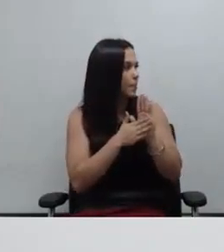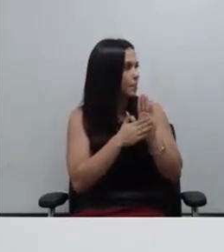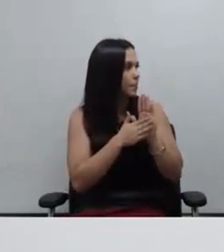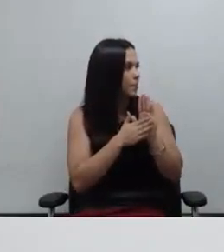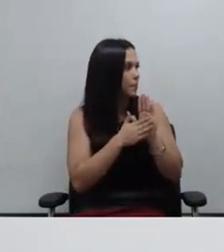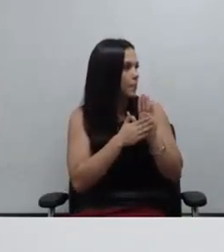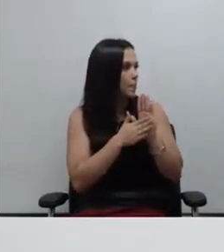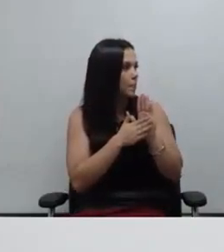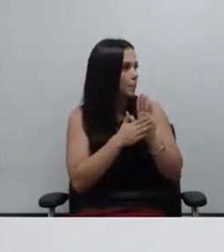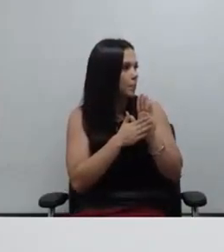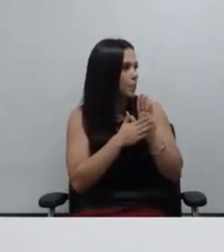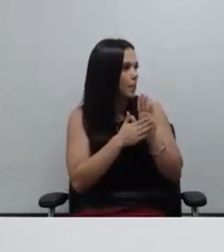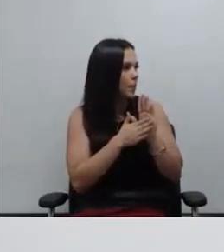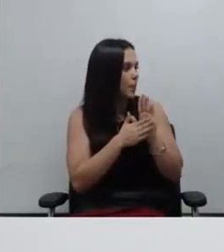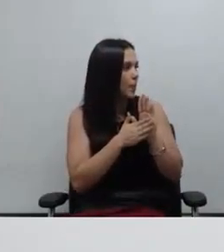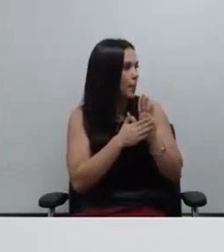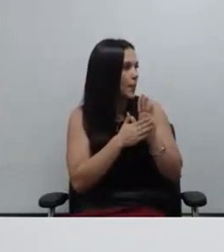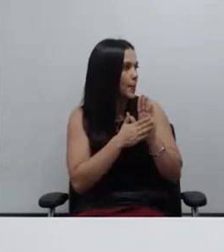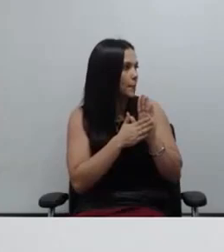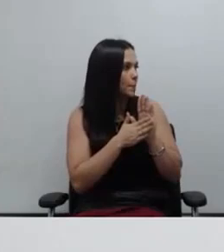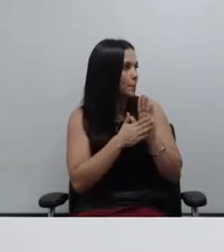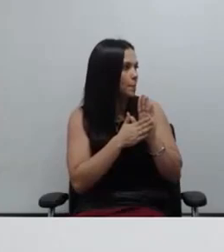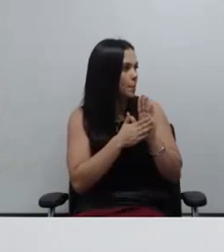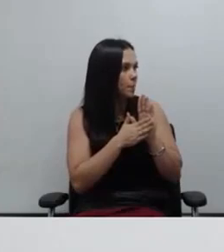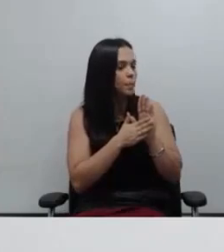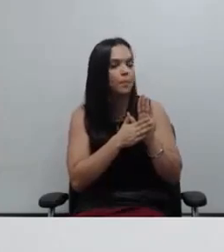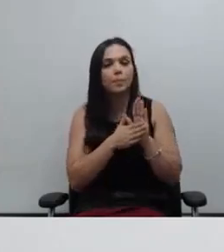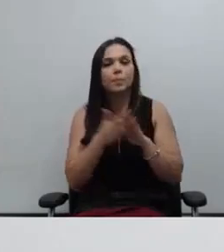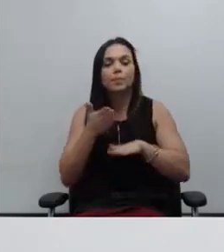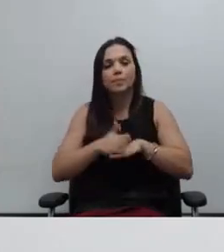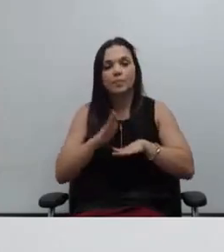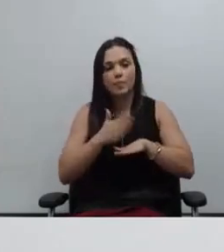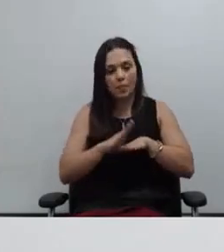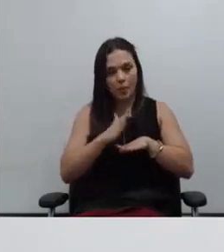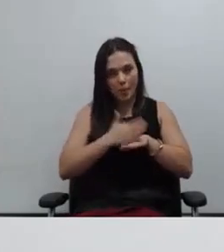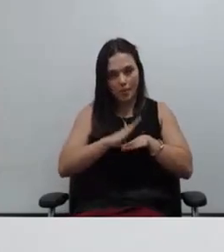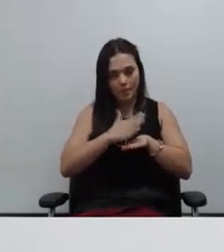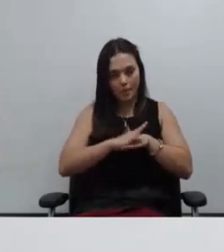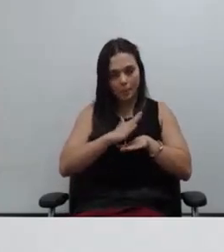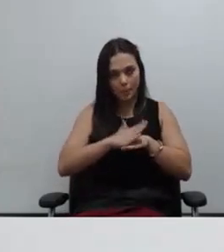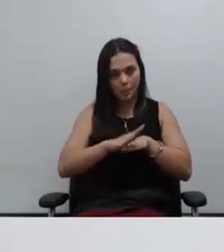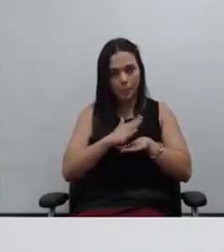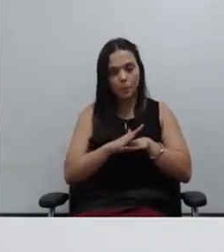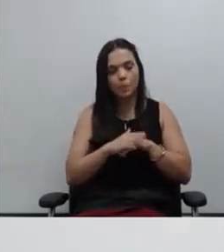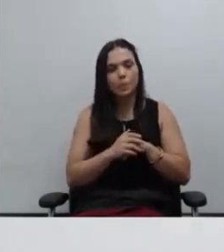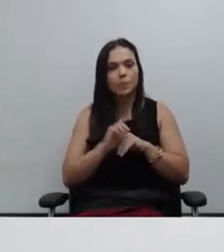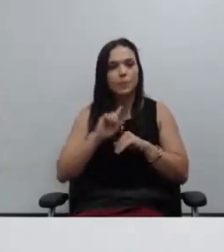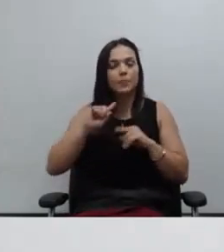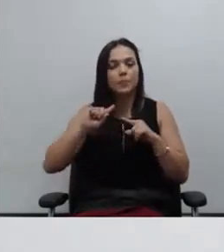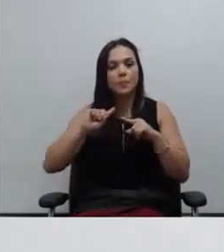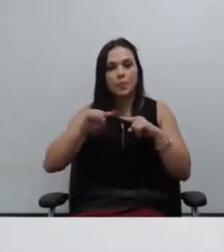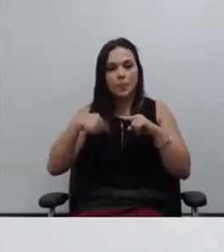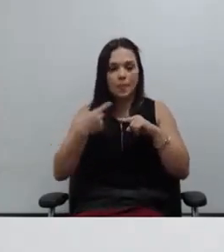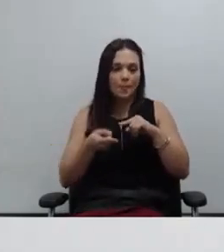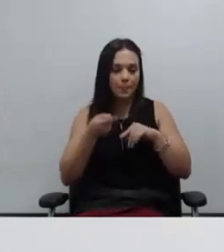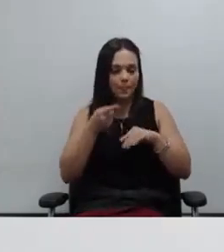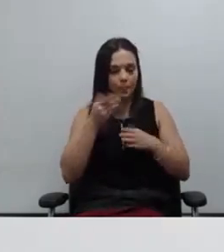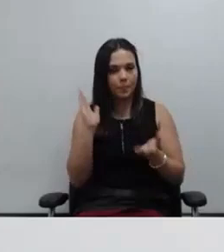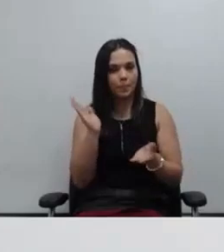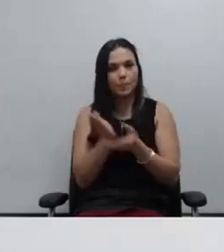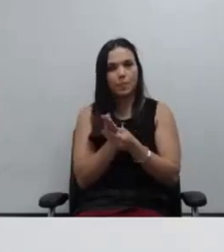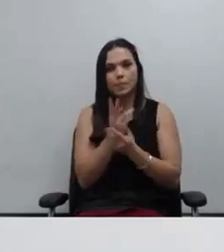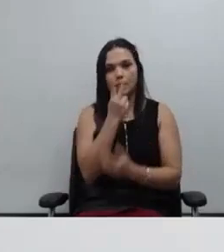Não. Tá. Estágio probatório da Érica. Perfeito. Próximo processo, estágio probatório,